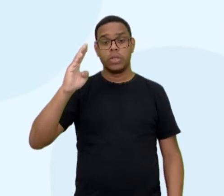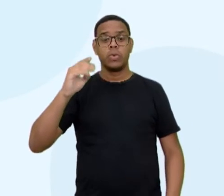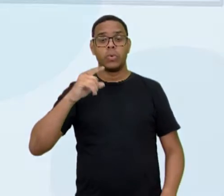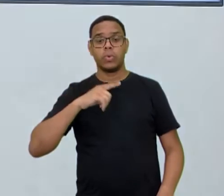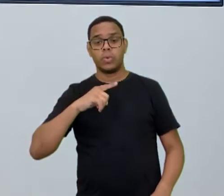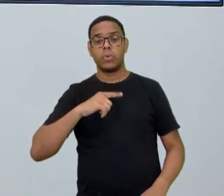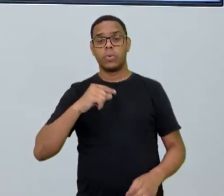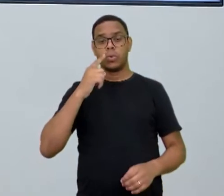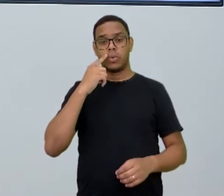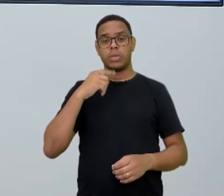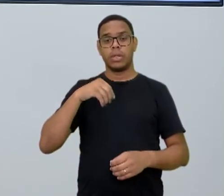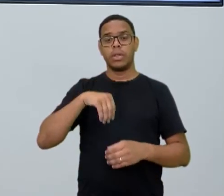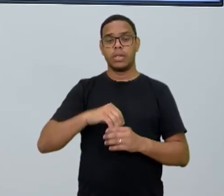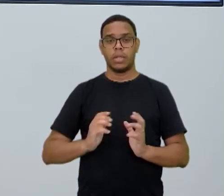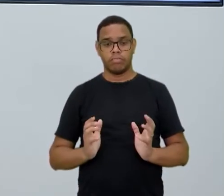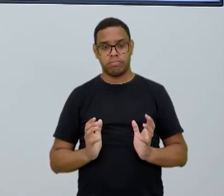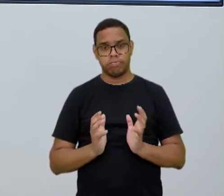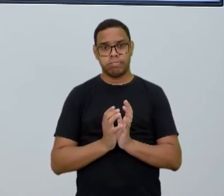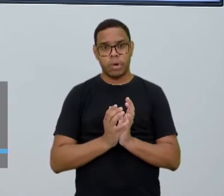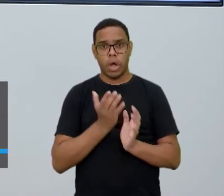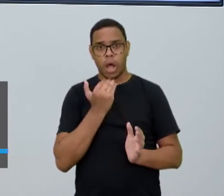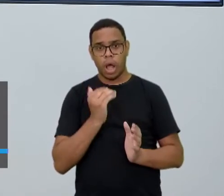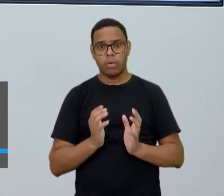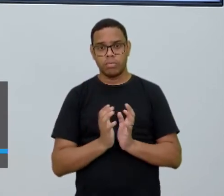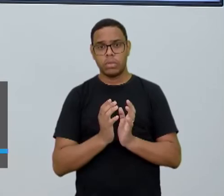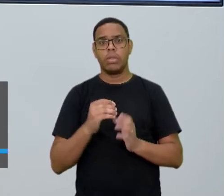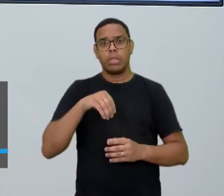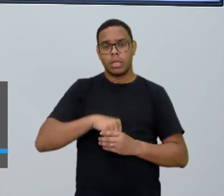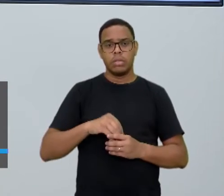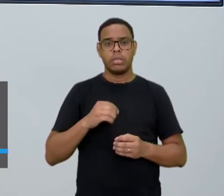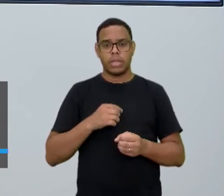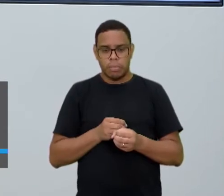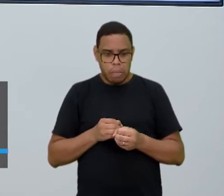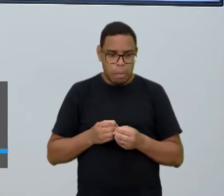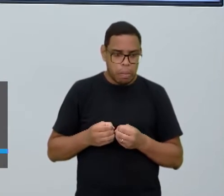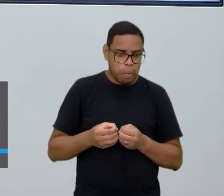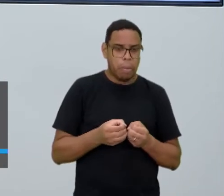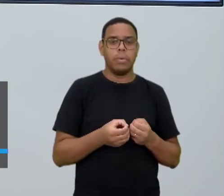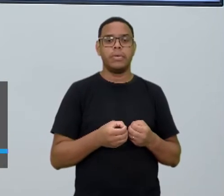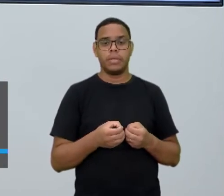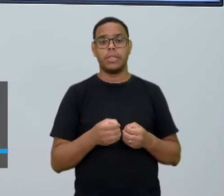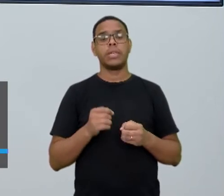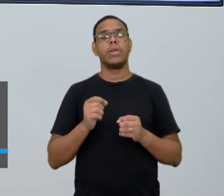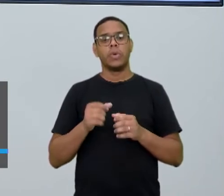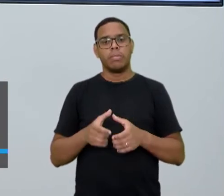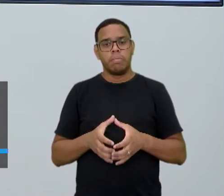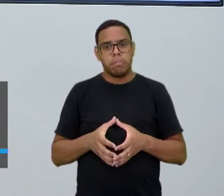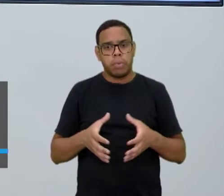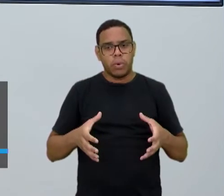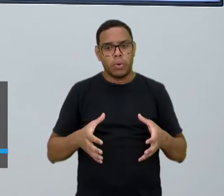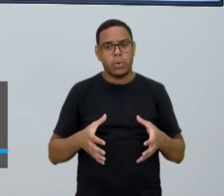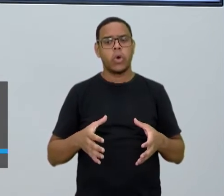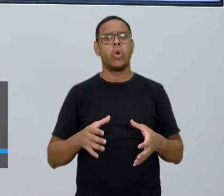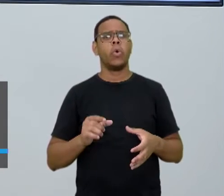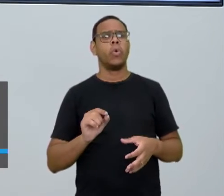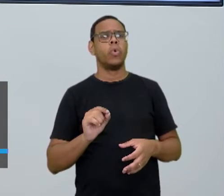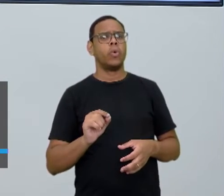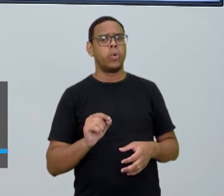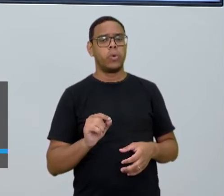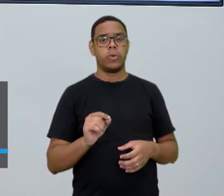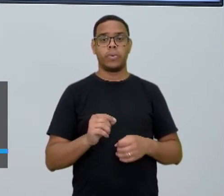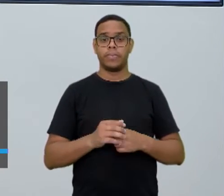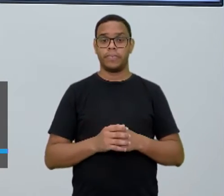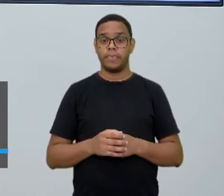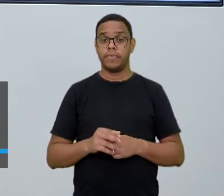trato digestório. A gente tem muito dessas células, né? E essas células, então, de gordura, esses adipócitos, eles